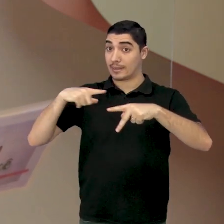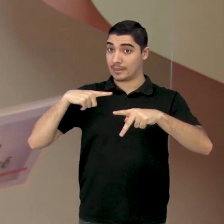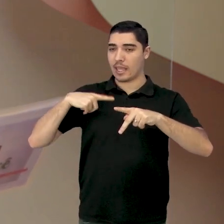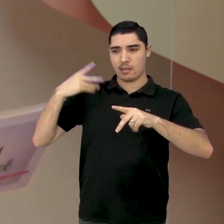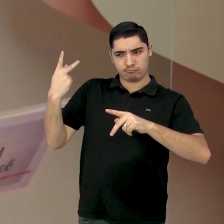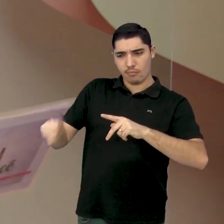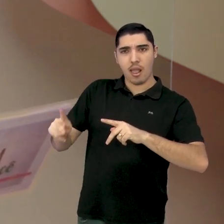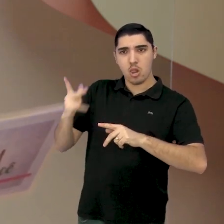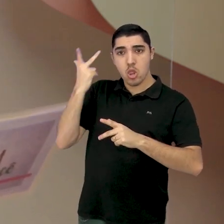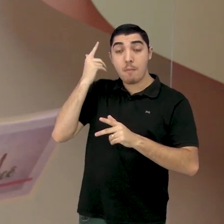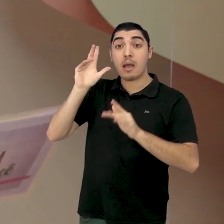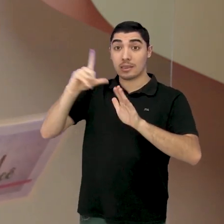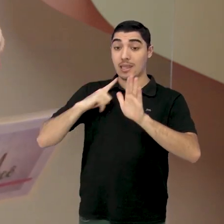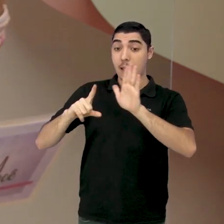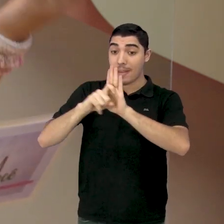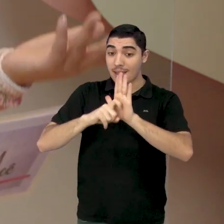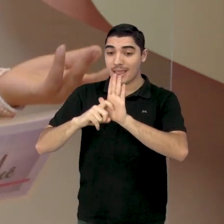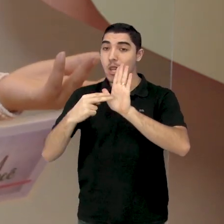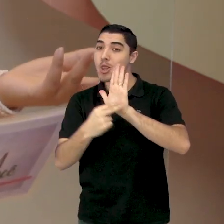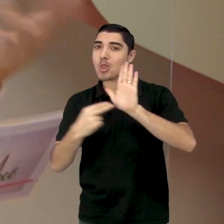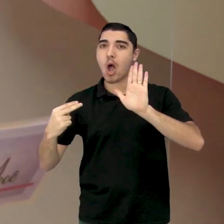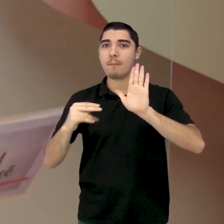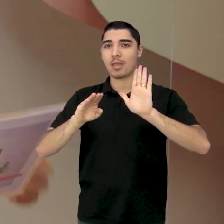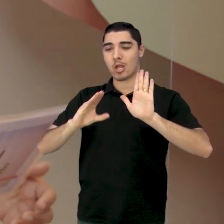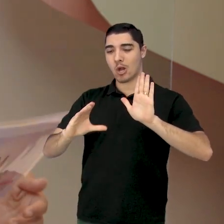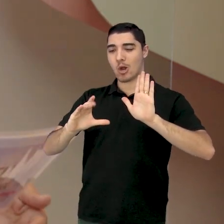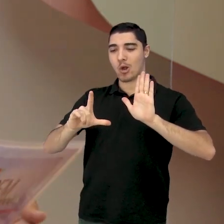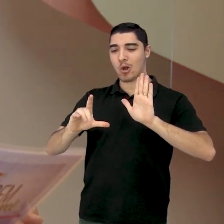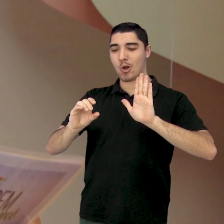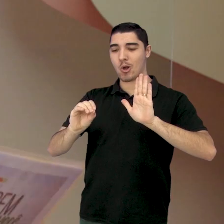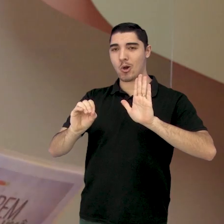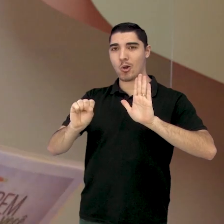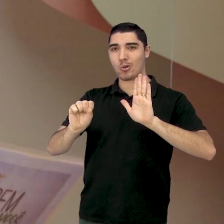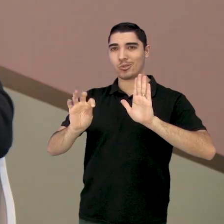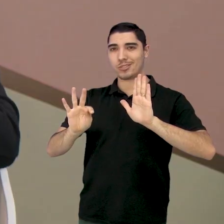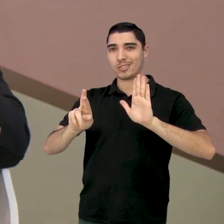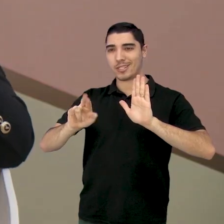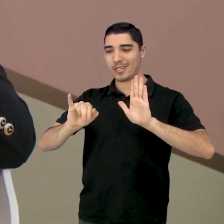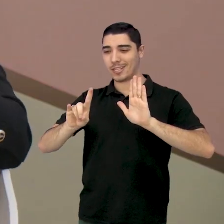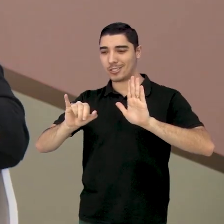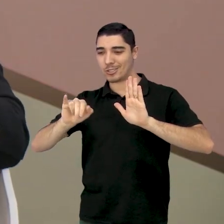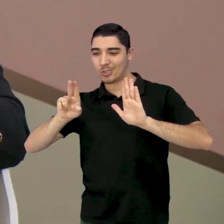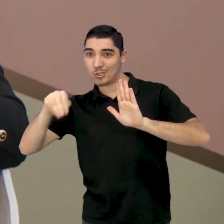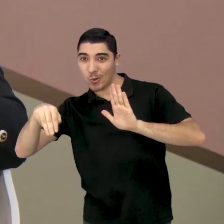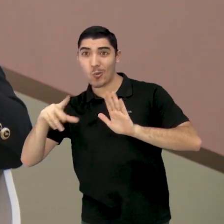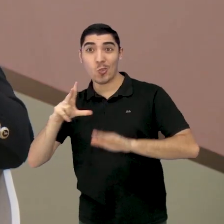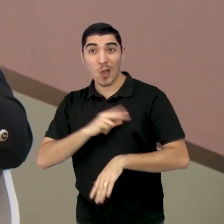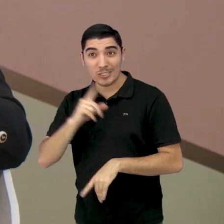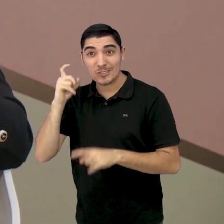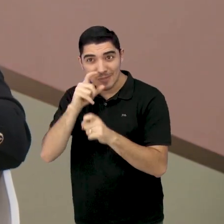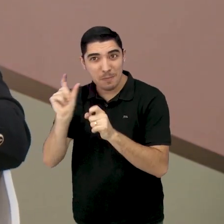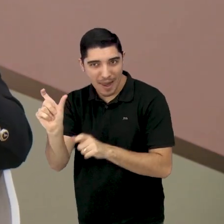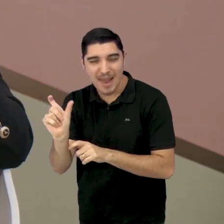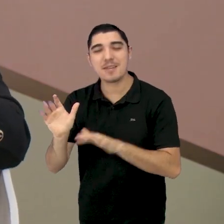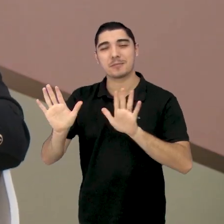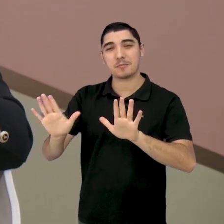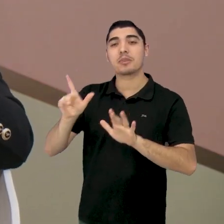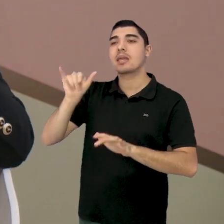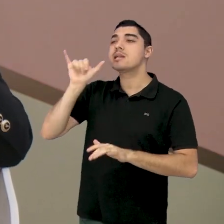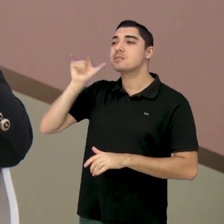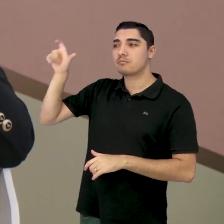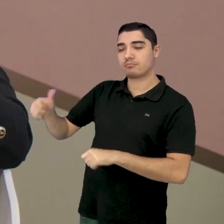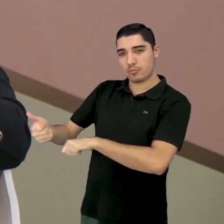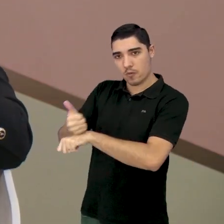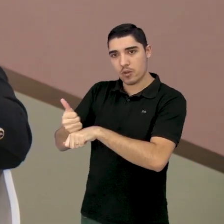uma bactéria, na verdade, ela é produzida por uma bactéria. Explica isso pra gente. Bom, a toxina botulínica é uma proteína, então ela é um